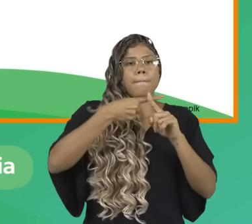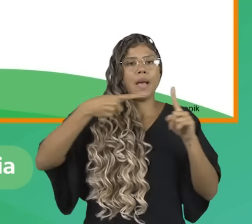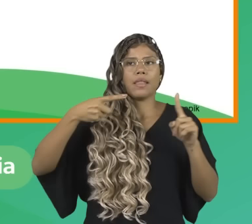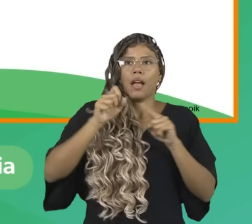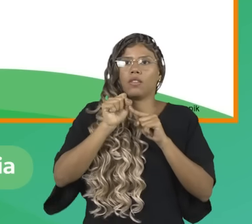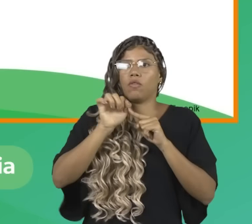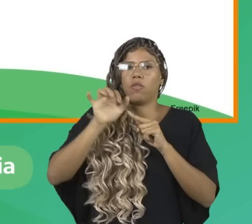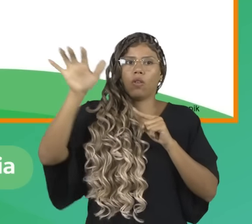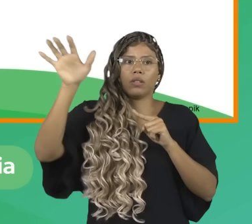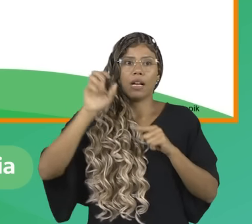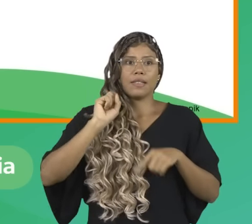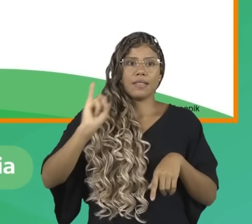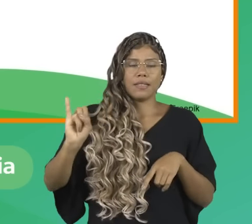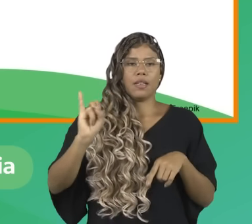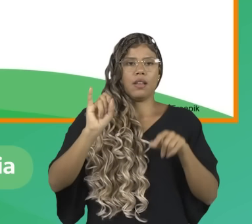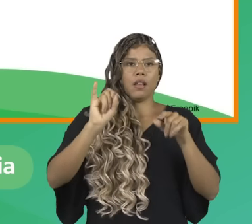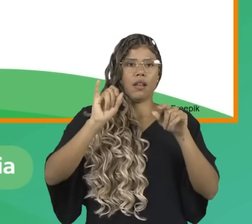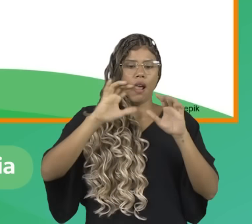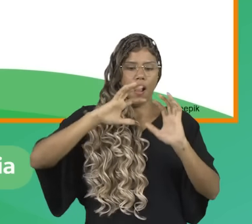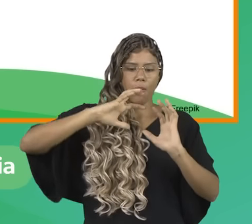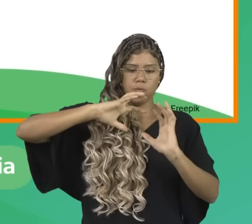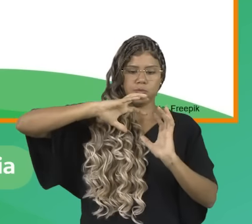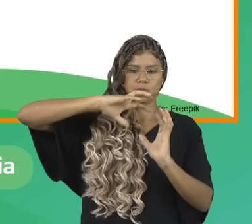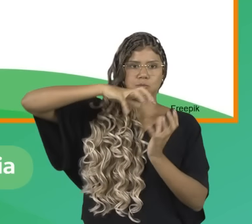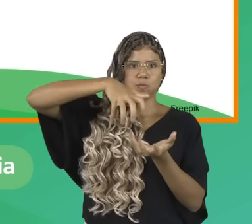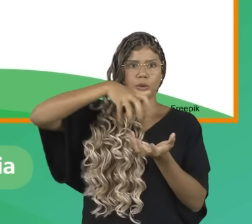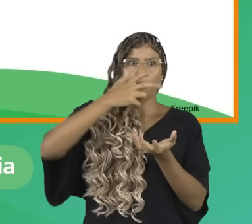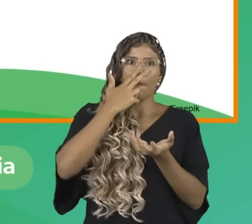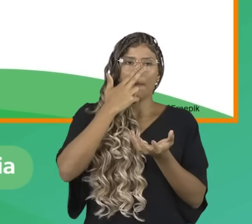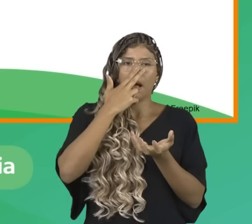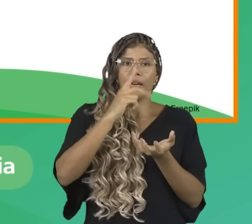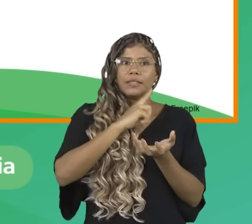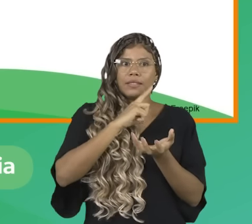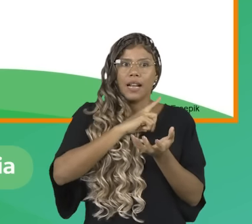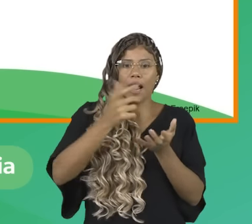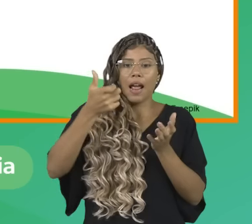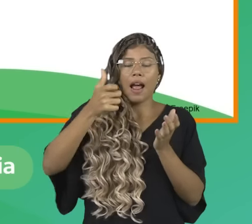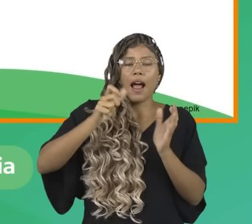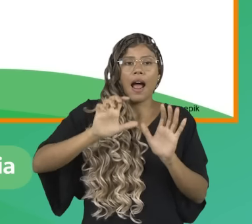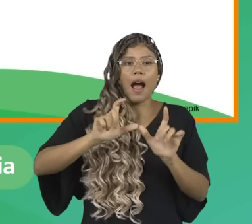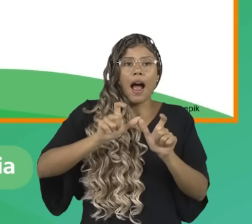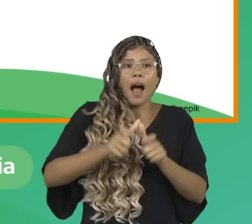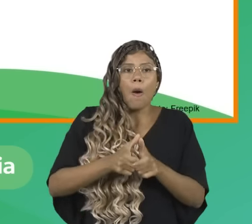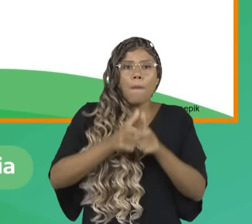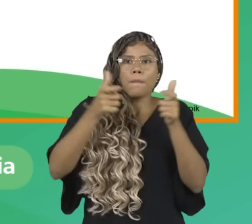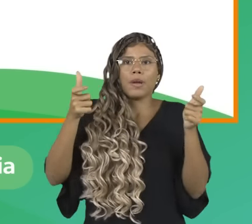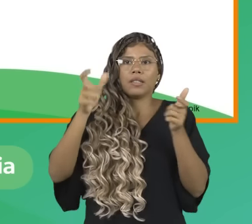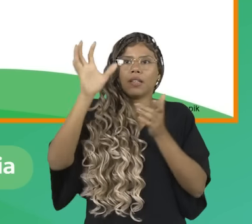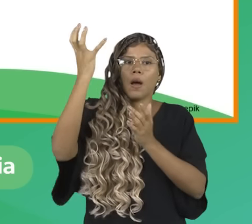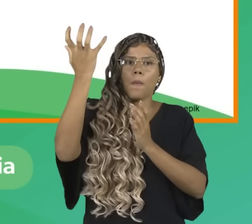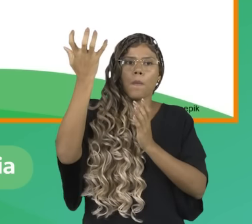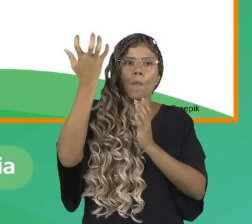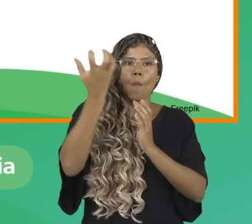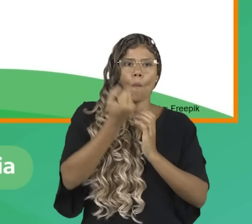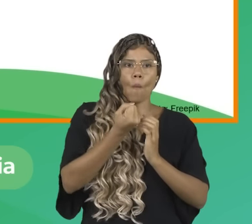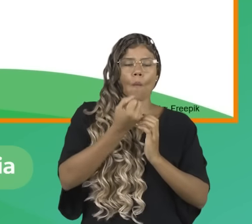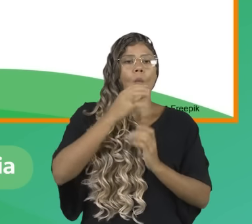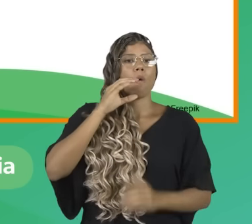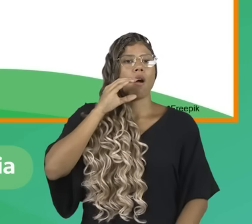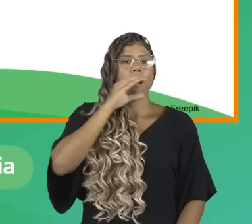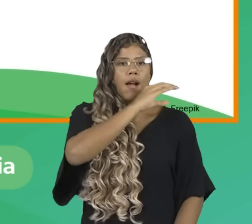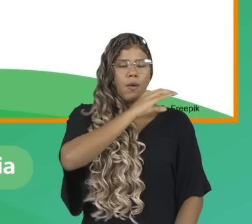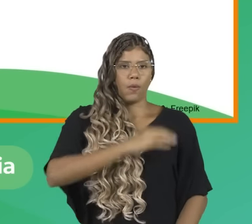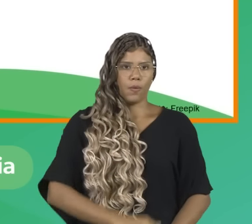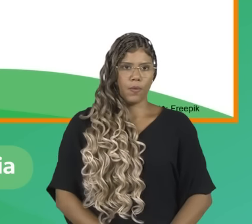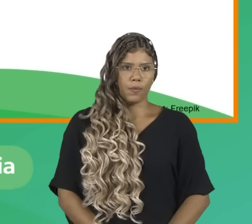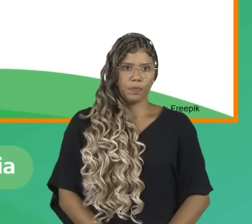estreita, uma parte passa mais. Se a atmosfera for mais espessa, retém mais calor. A Terra tem que reter uma